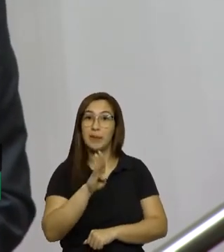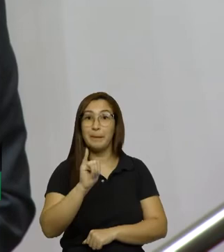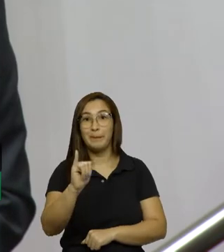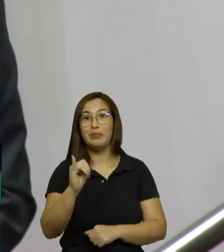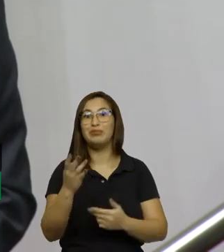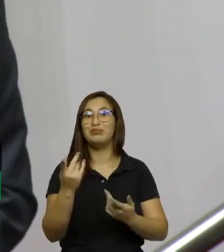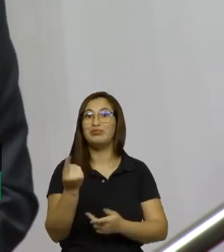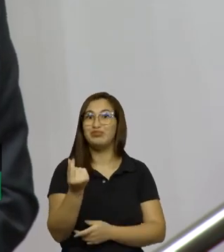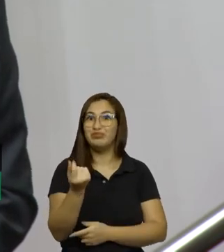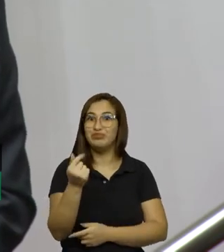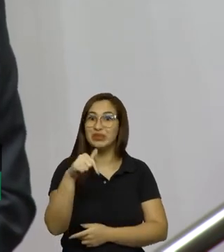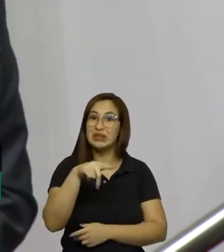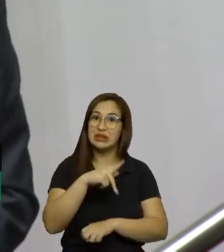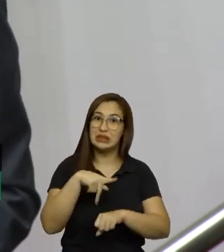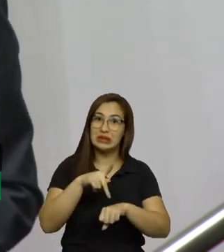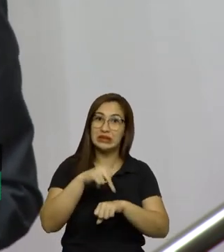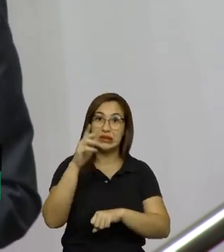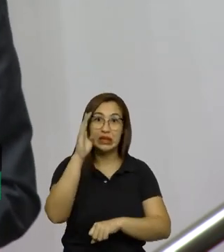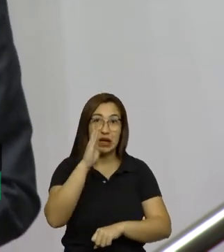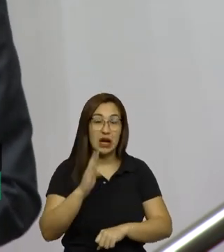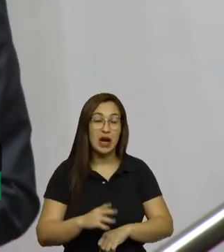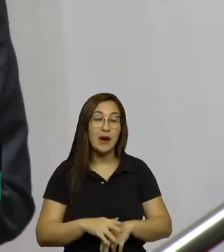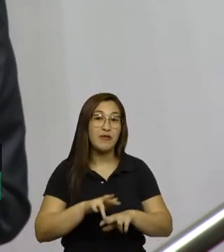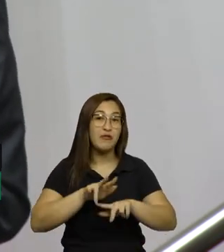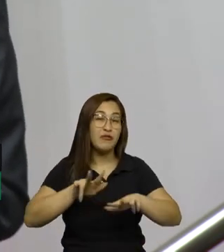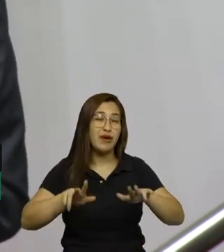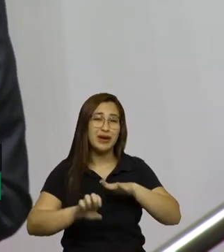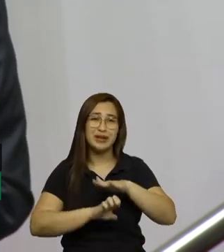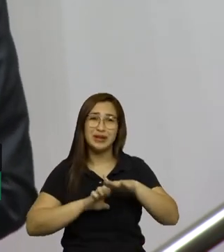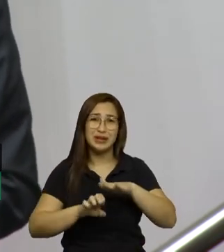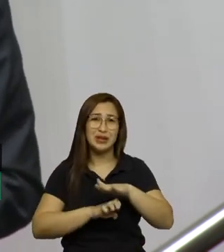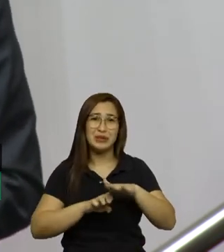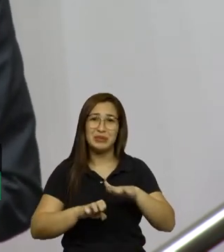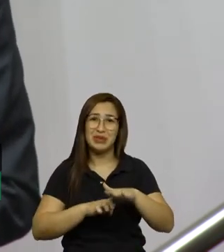no nosso país. Muitas empresas faliram e outras